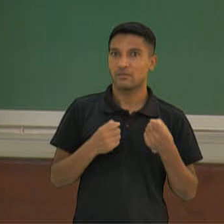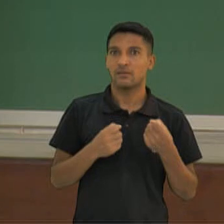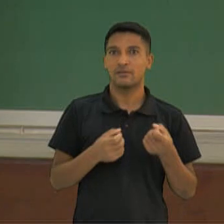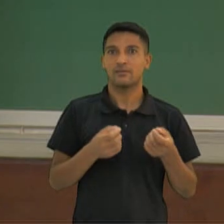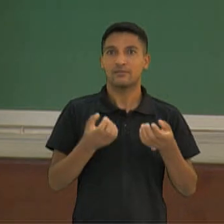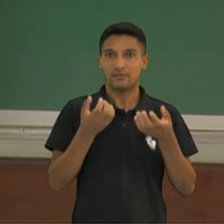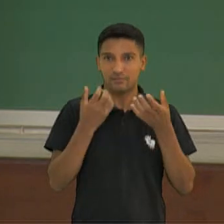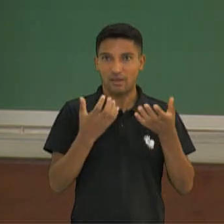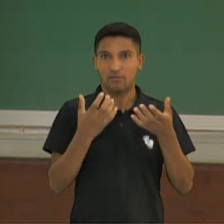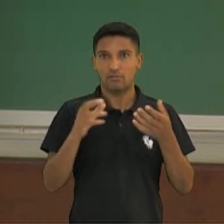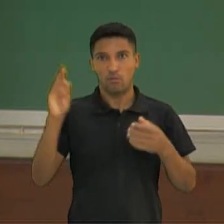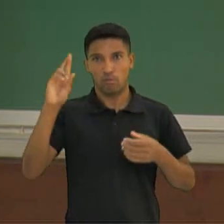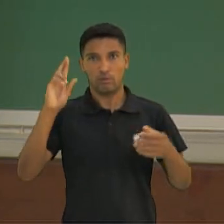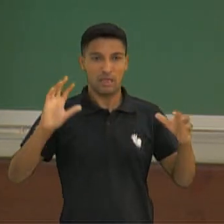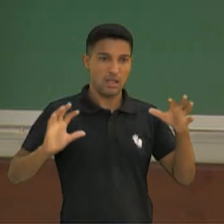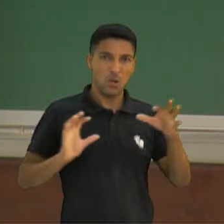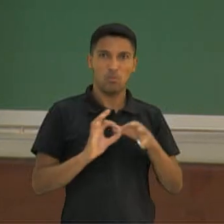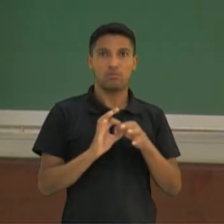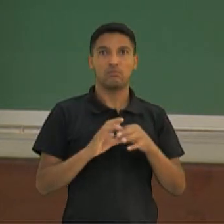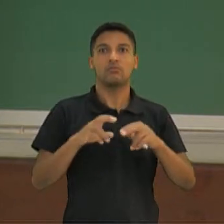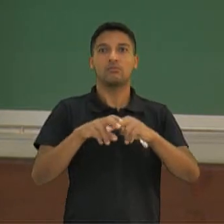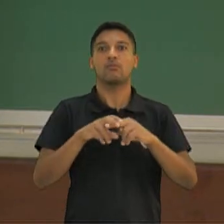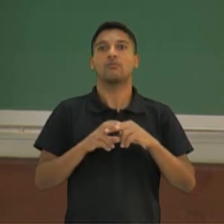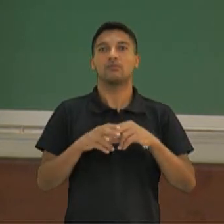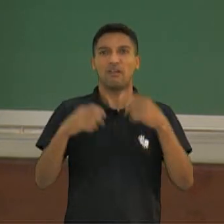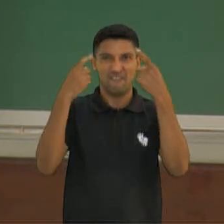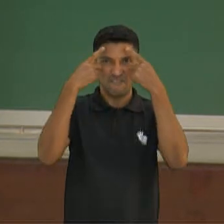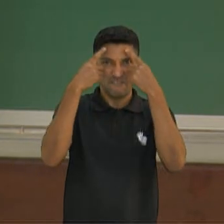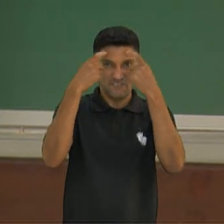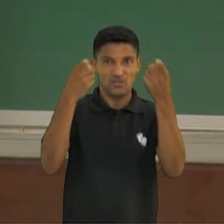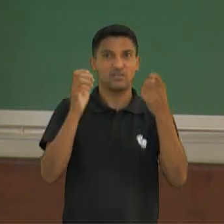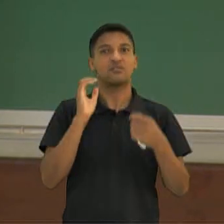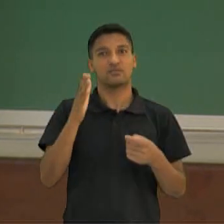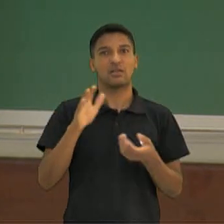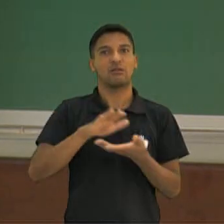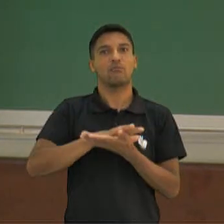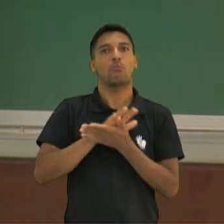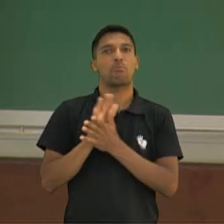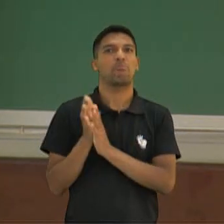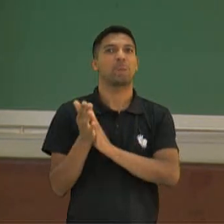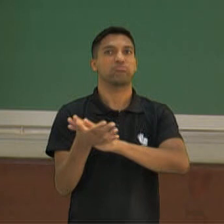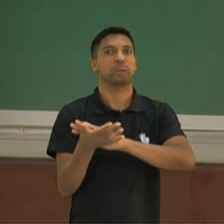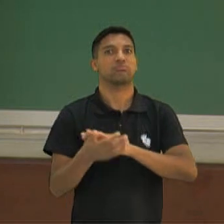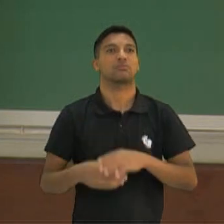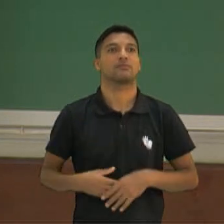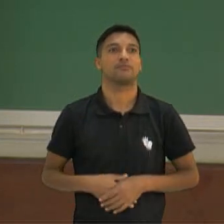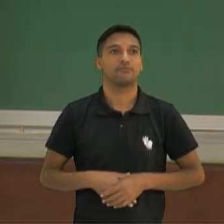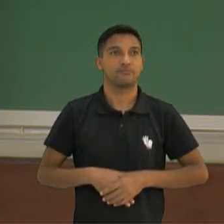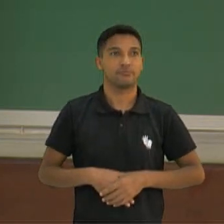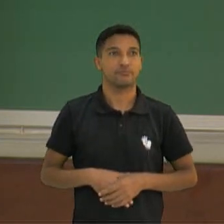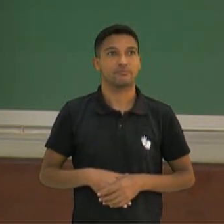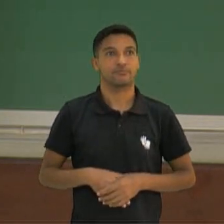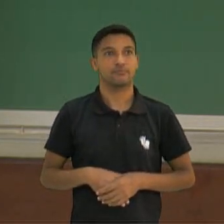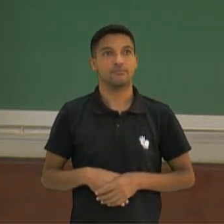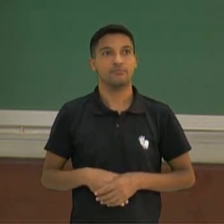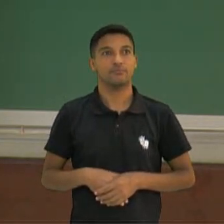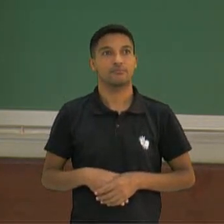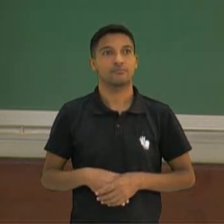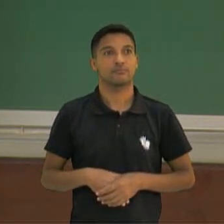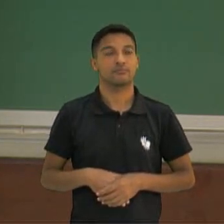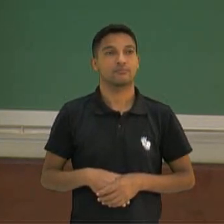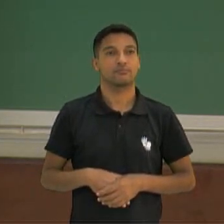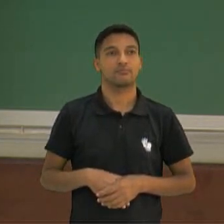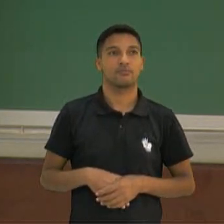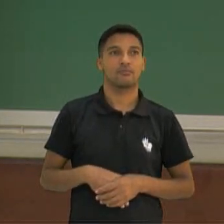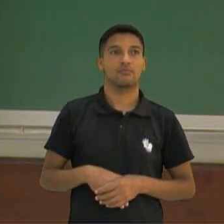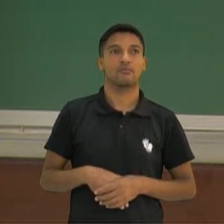aí centenas de pessoas lá na Ucrânia. Outro caso também que é de um conflito já de algumas décadas